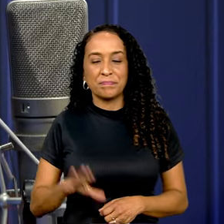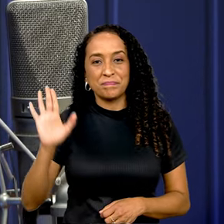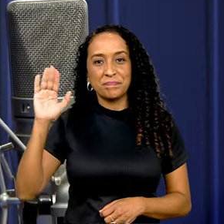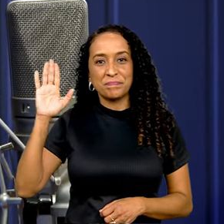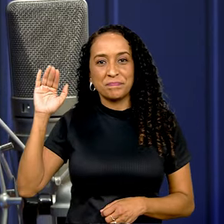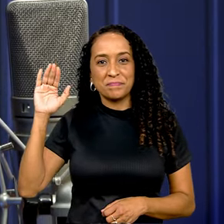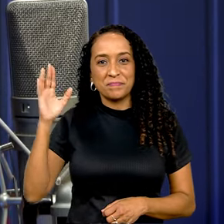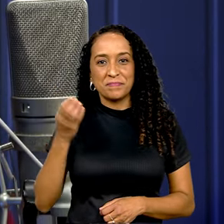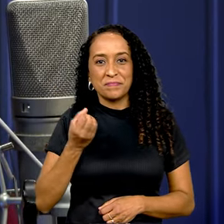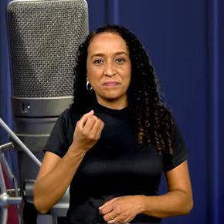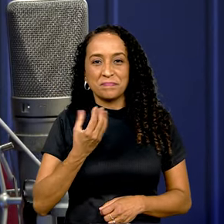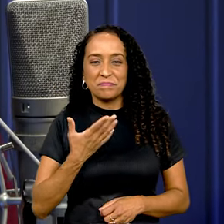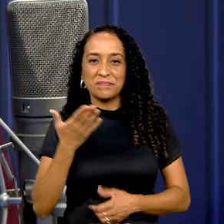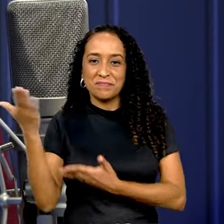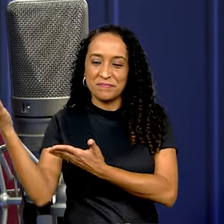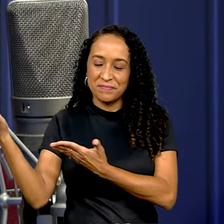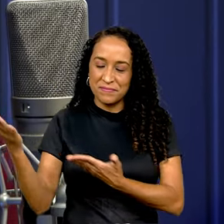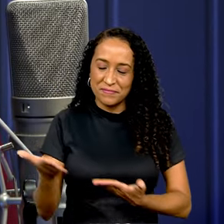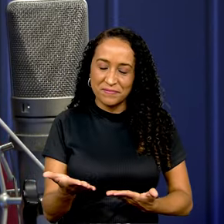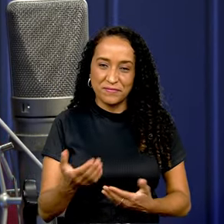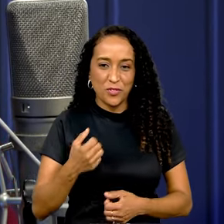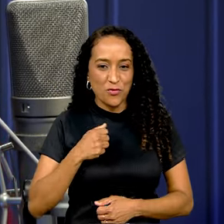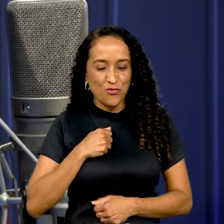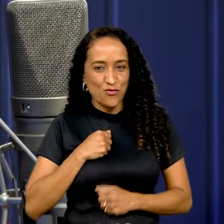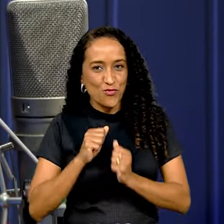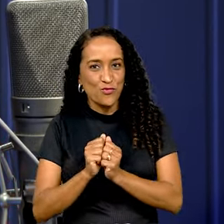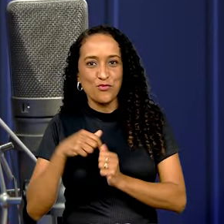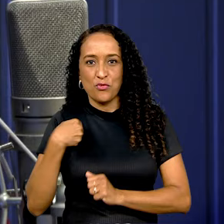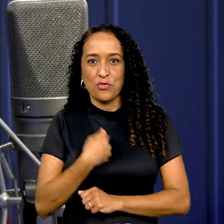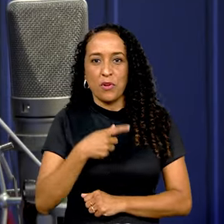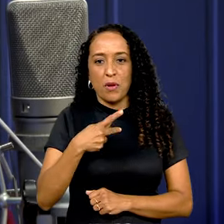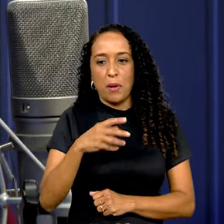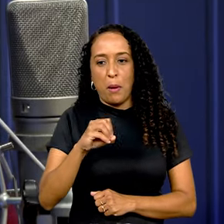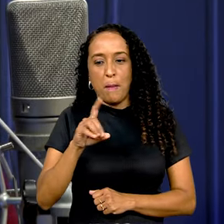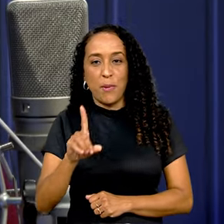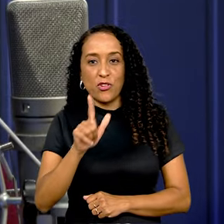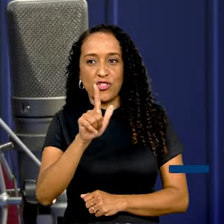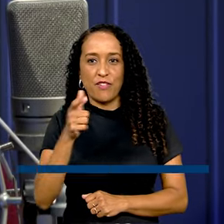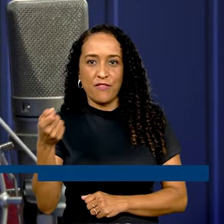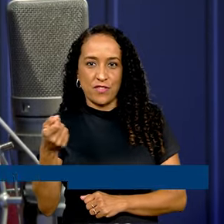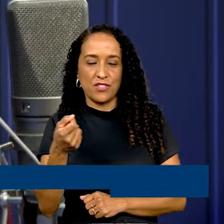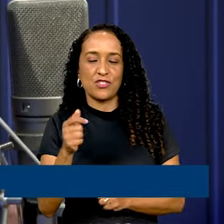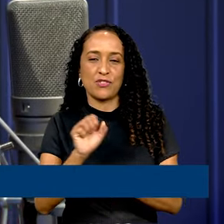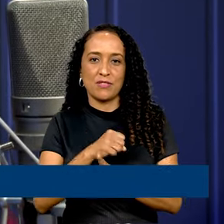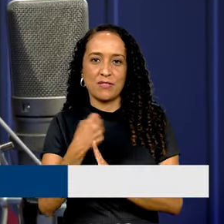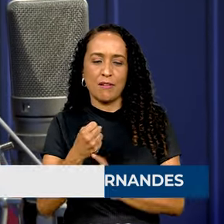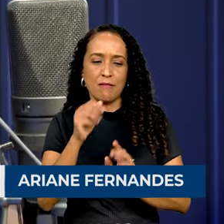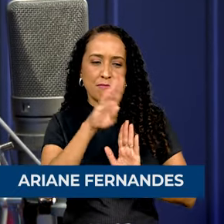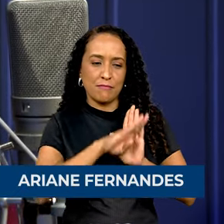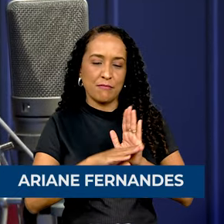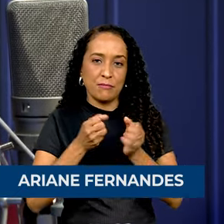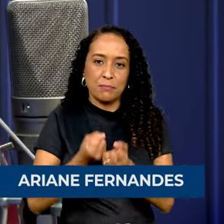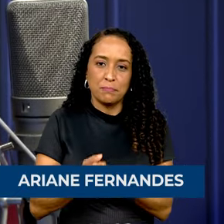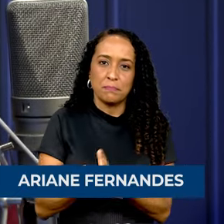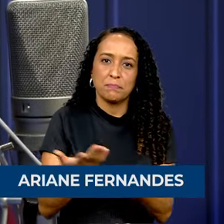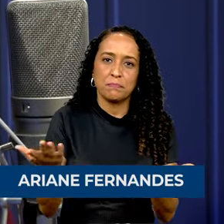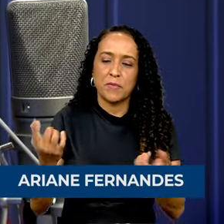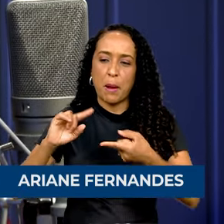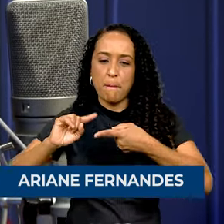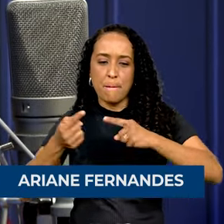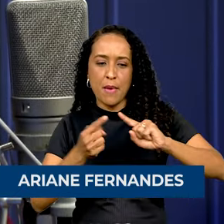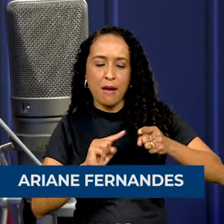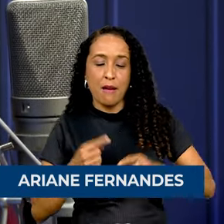Olá pessoal muito bom ter vocês aqui conosco no pod G20 social um programa para levar para você